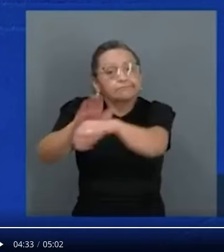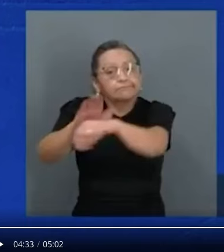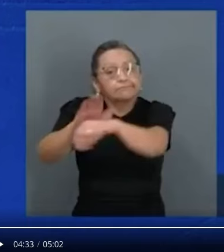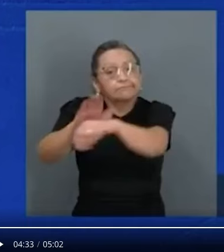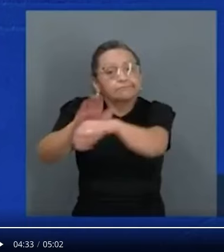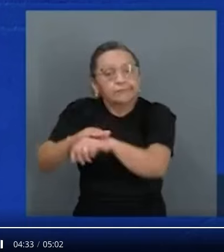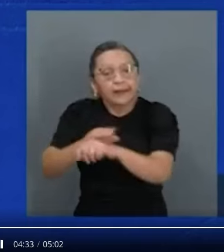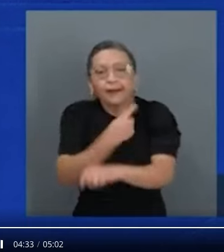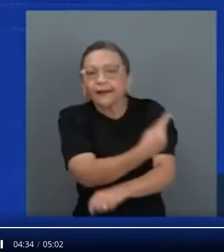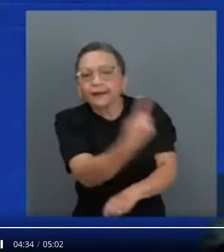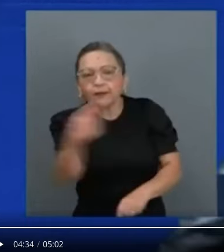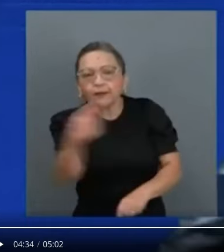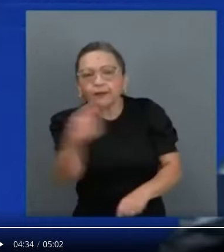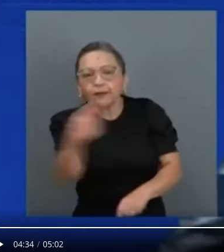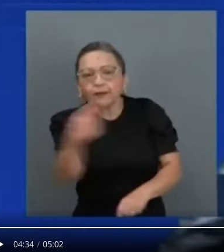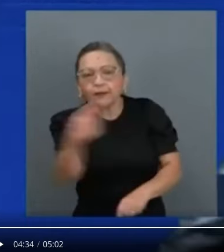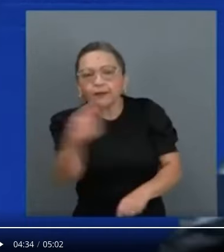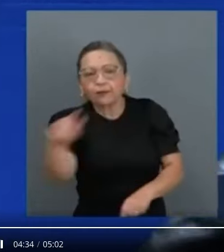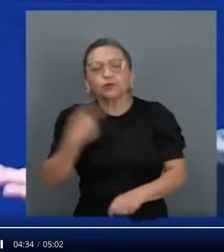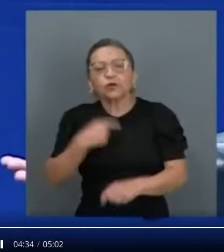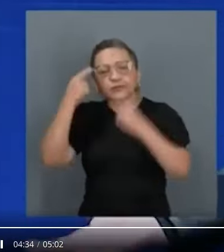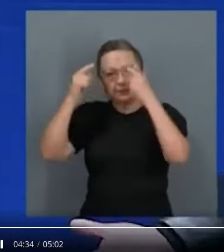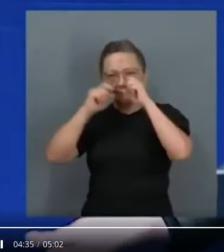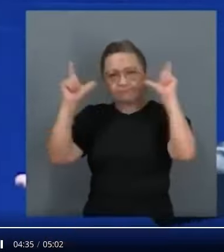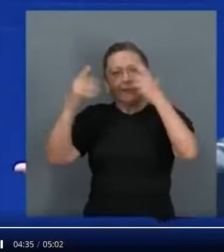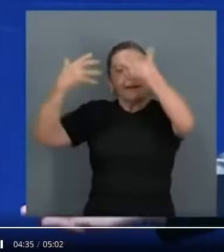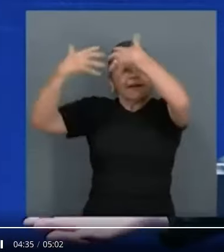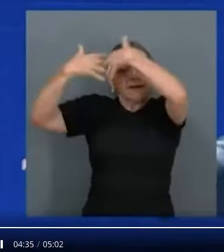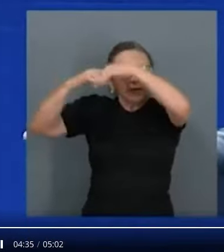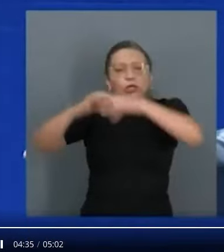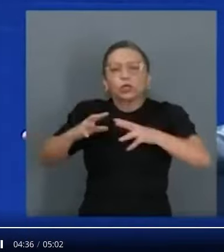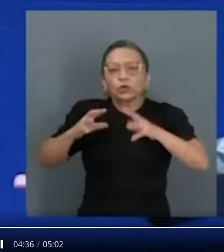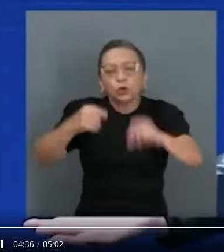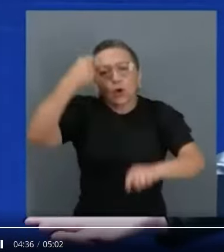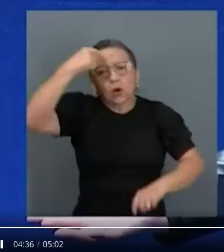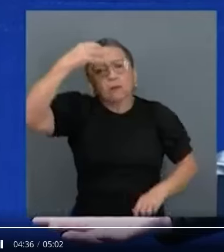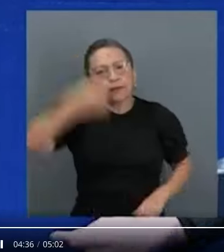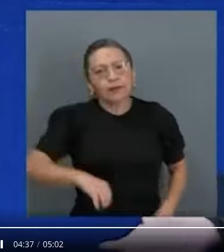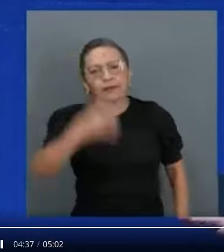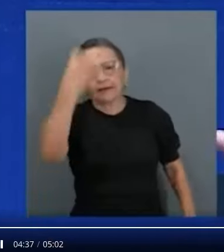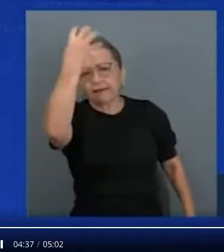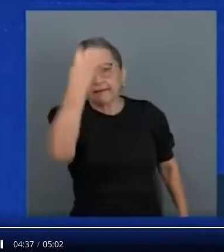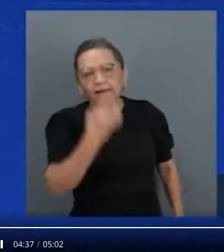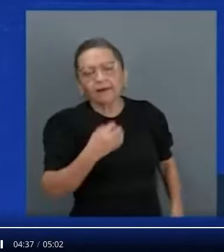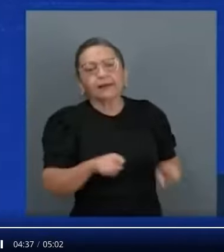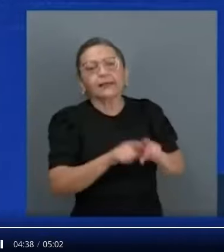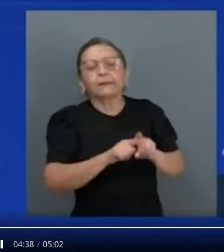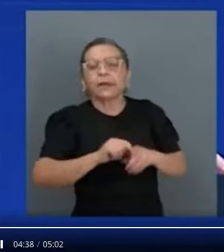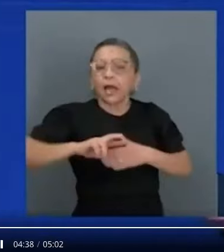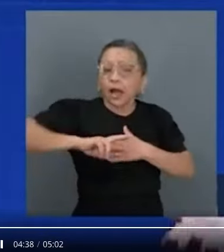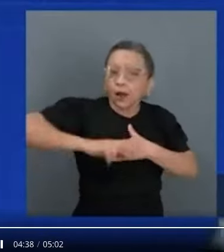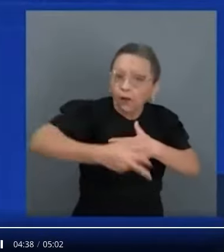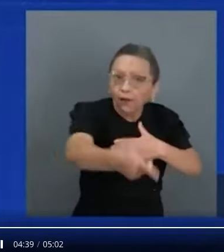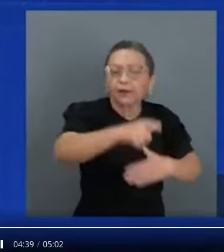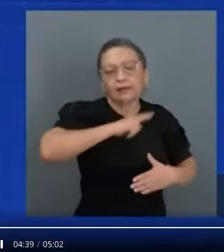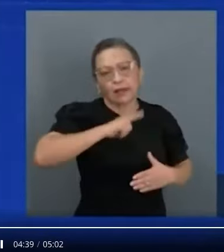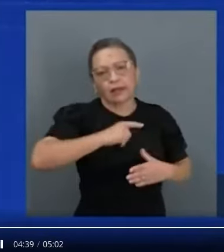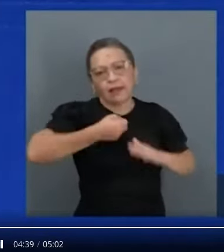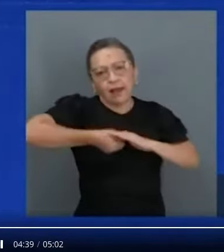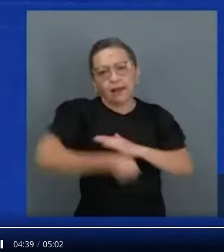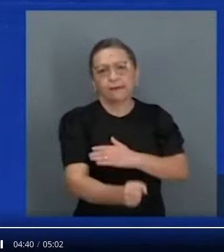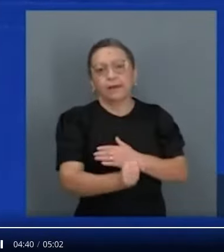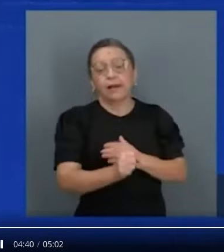30 dias. Sobre esse vídeo aqui, no caso. Que todos compreendam a seriedade e as consequências do aborto.